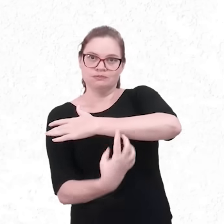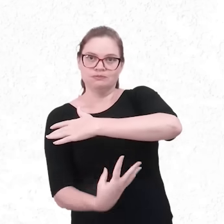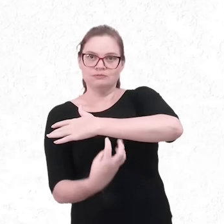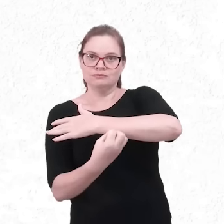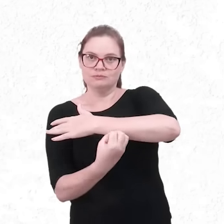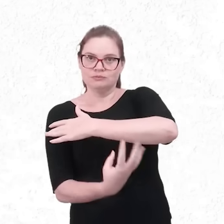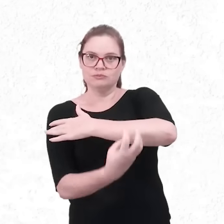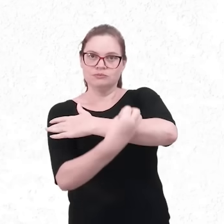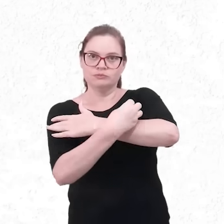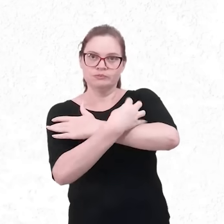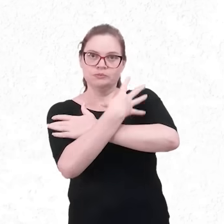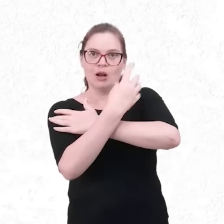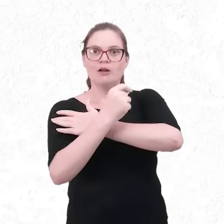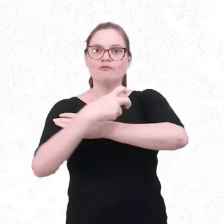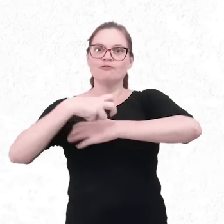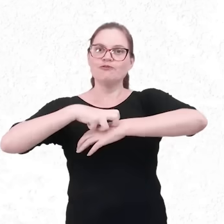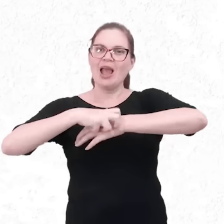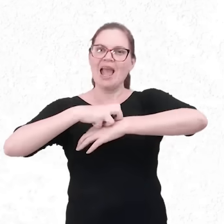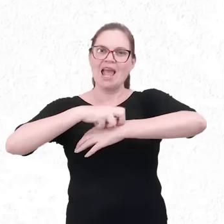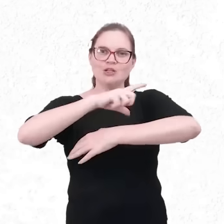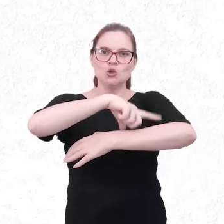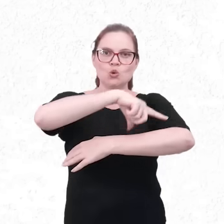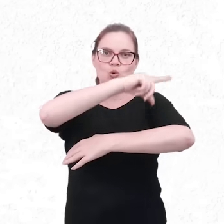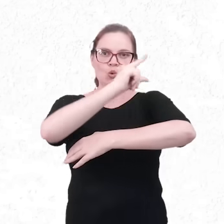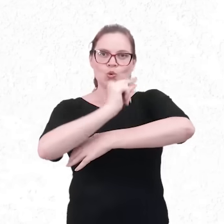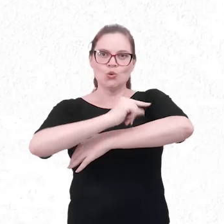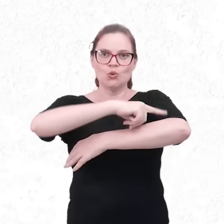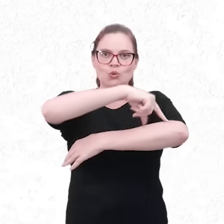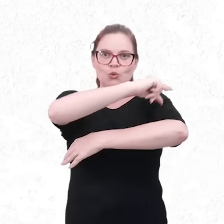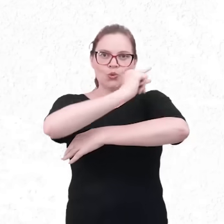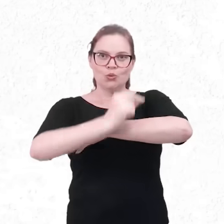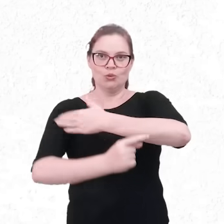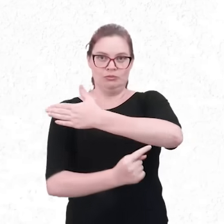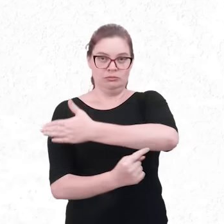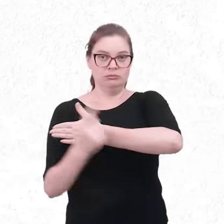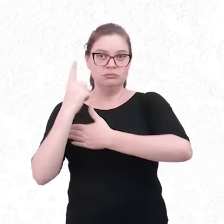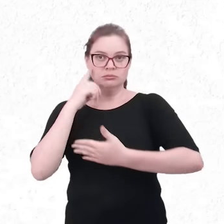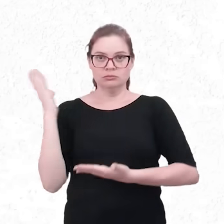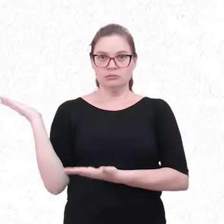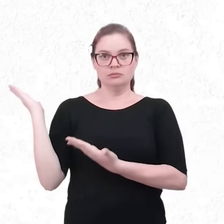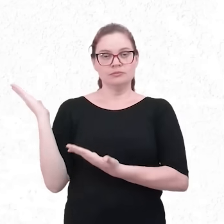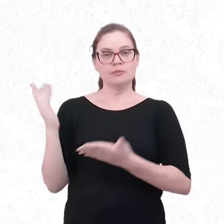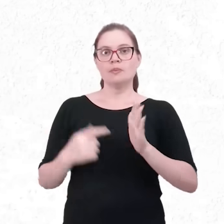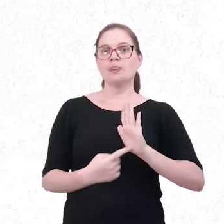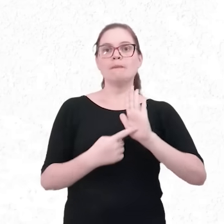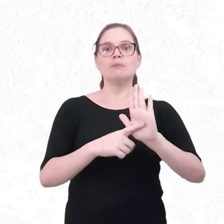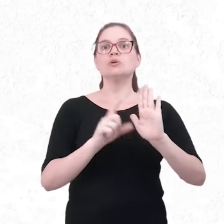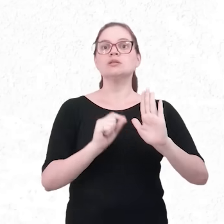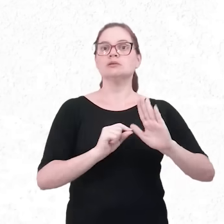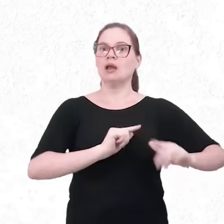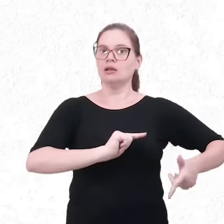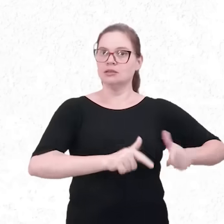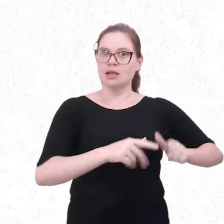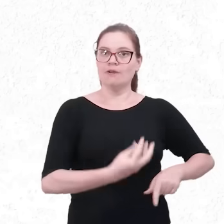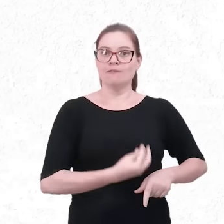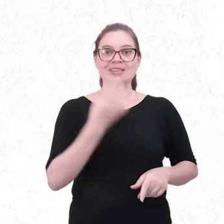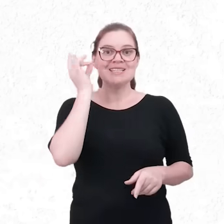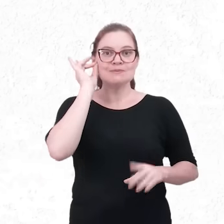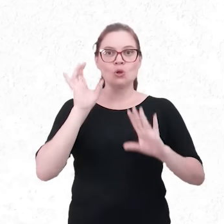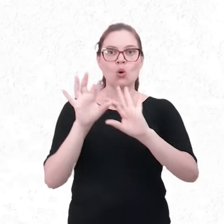cima, folhas verdes e frutos, mostrando Israel com